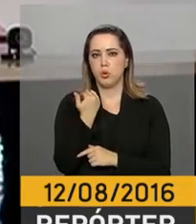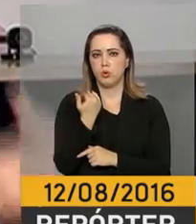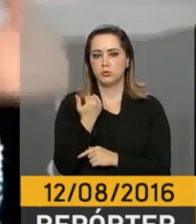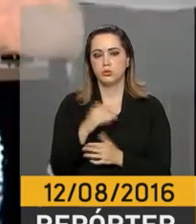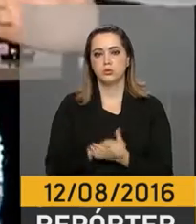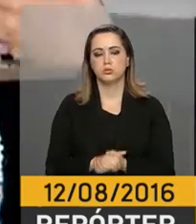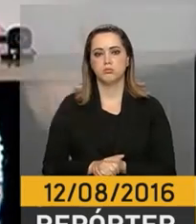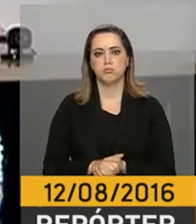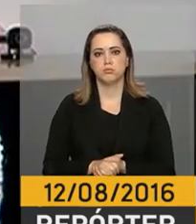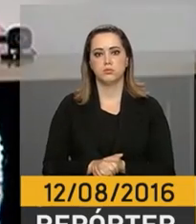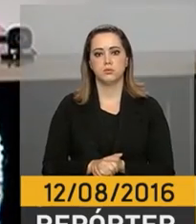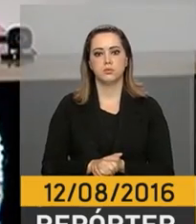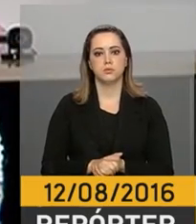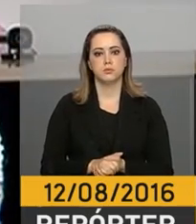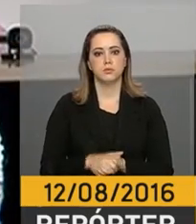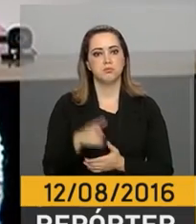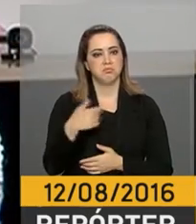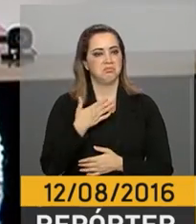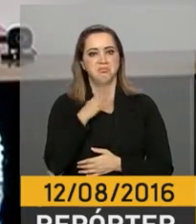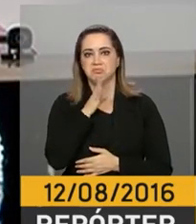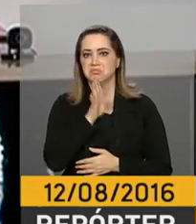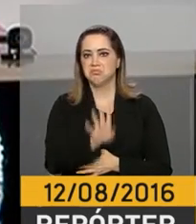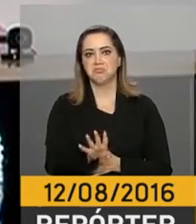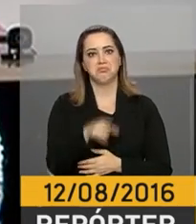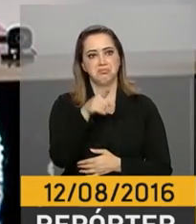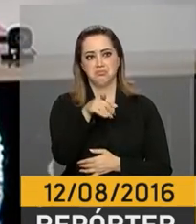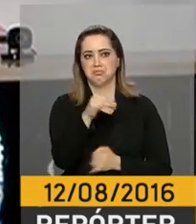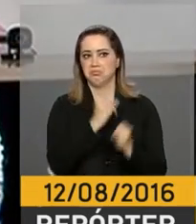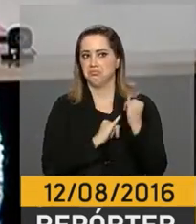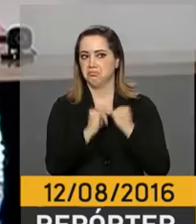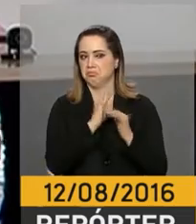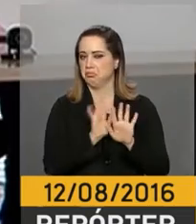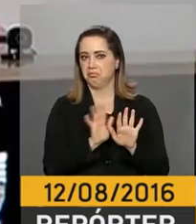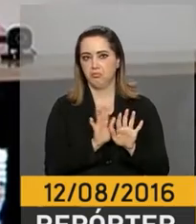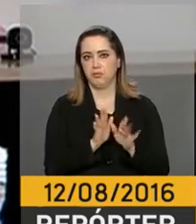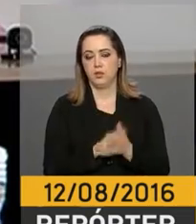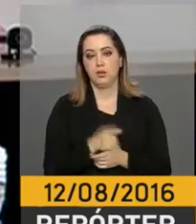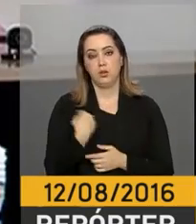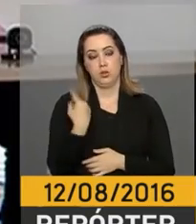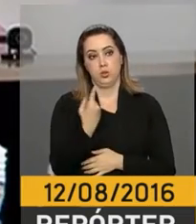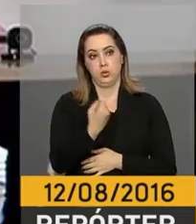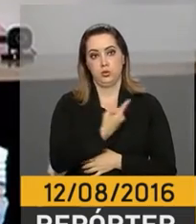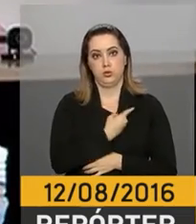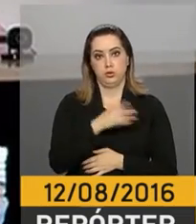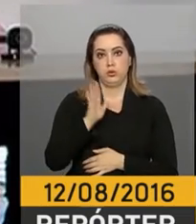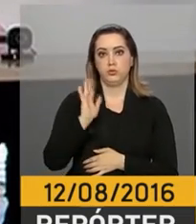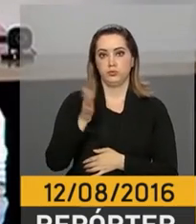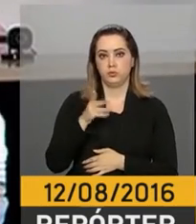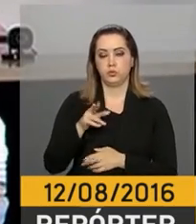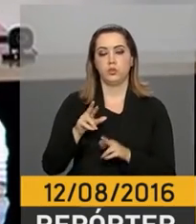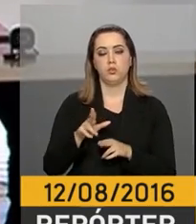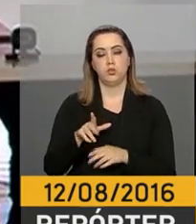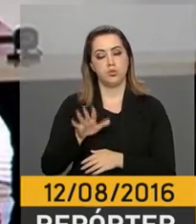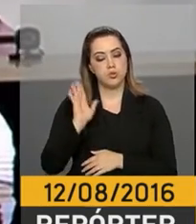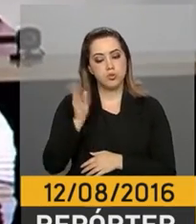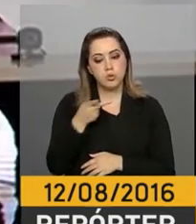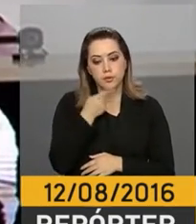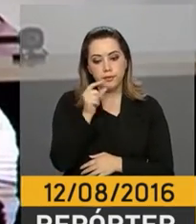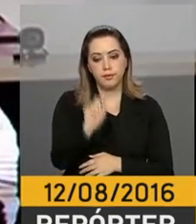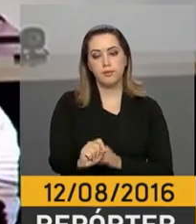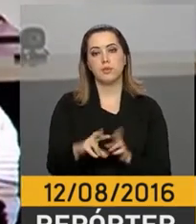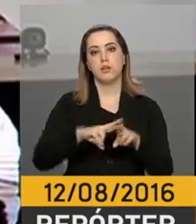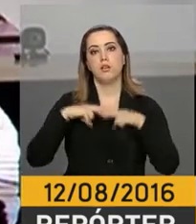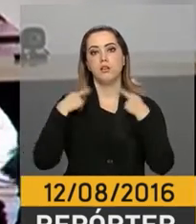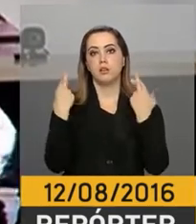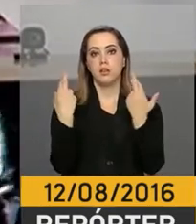Não. Eu estou sabendo da notícia pelo senhor. Eu não... Não, nós tratamos Como ele disse, a reunião foi para tratar, como tem tido